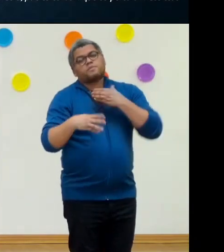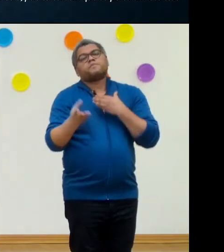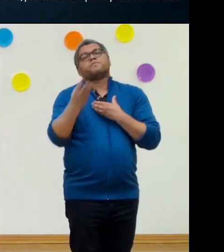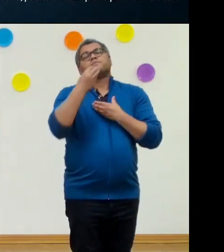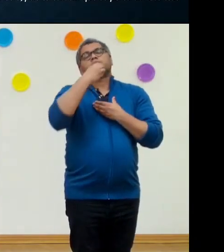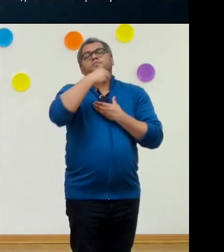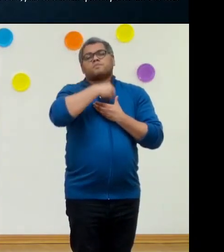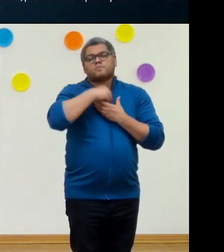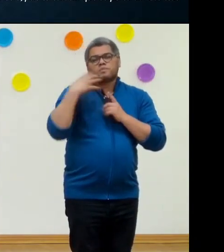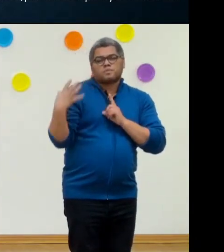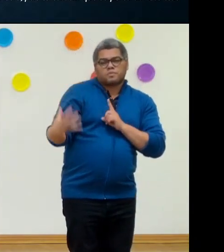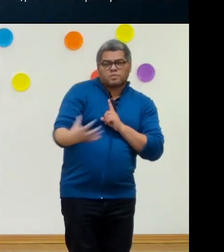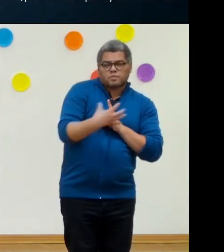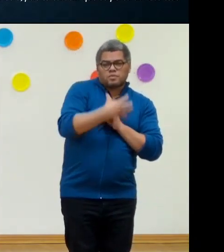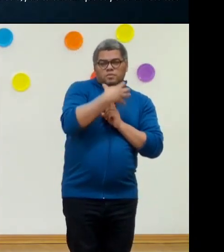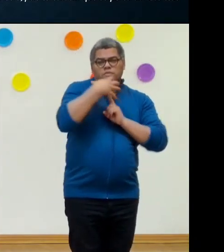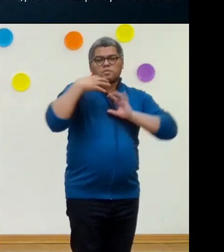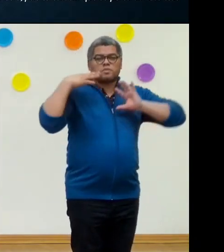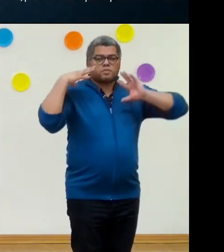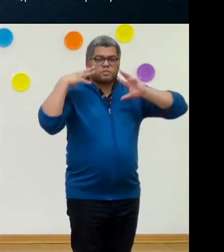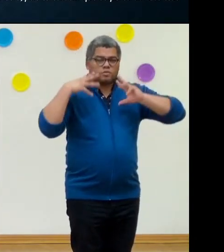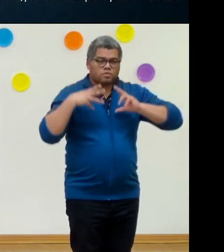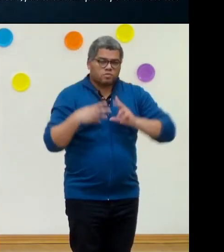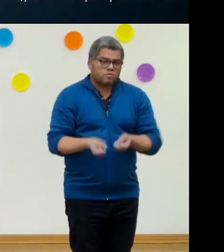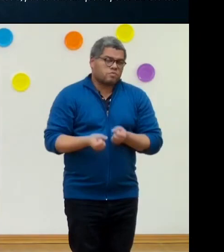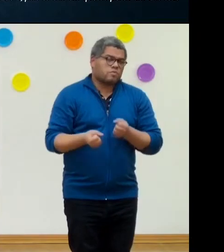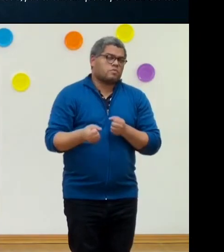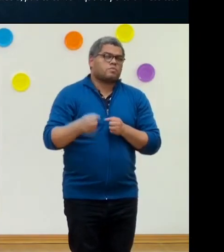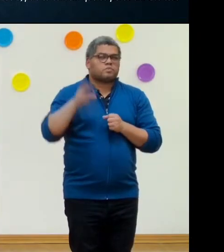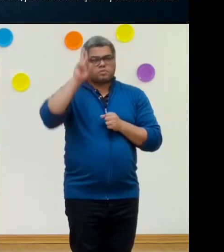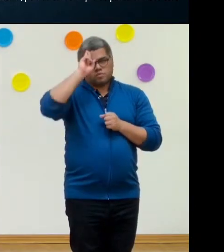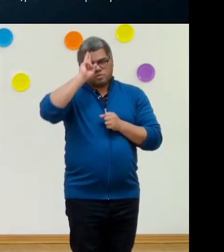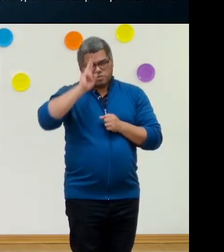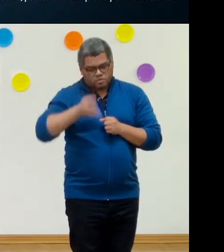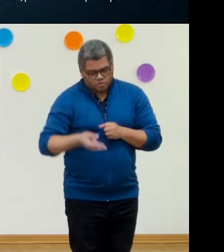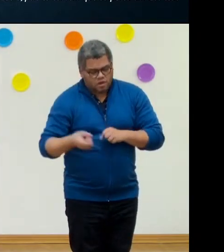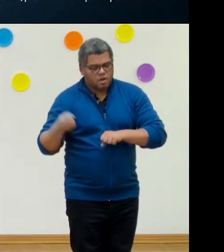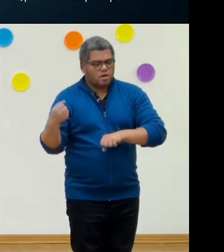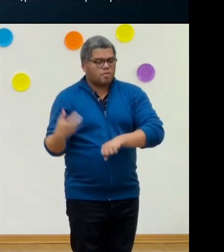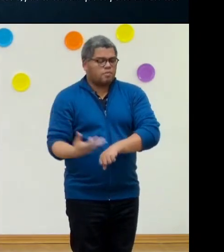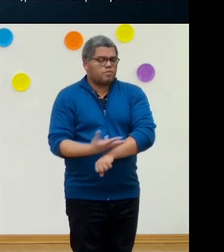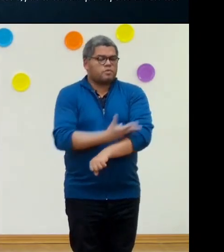afeta todo o homem. Razão, emoção, vontade, coração.